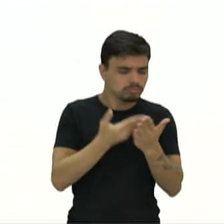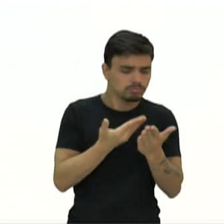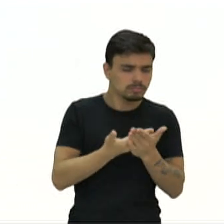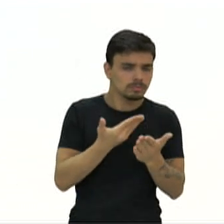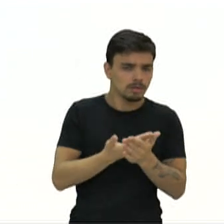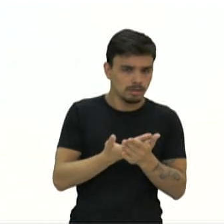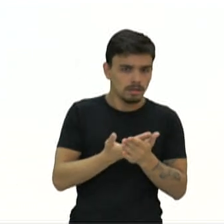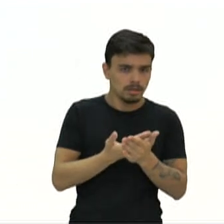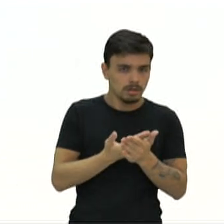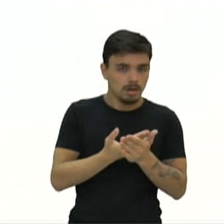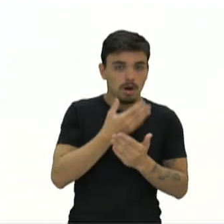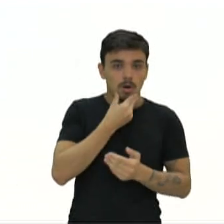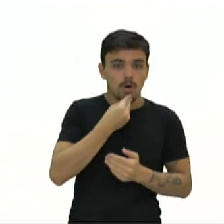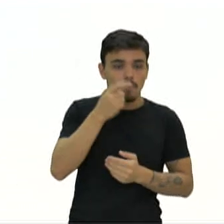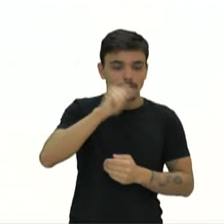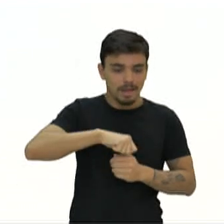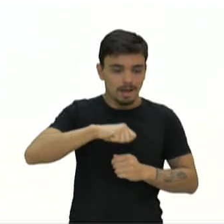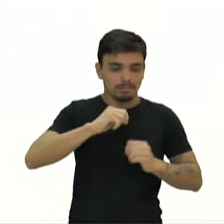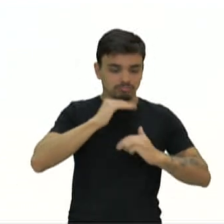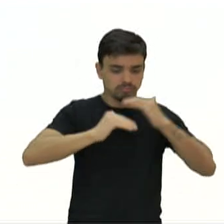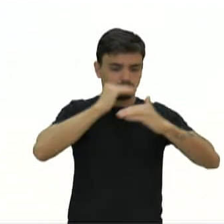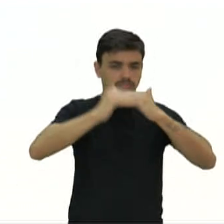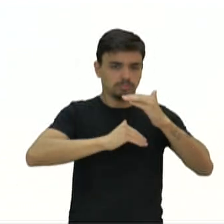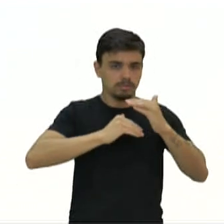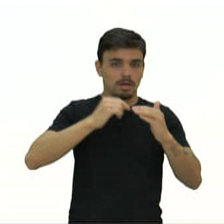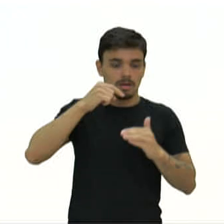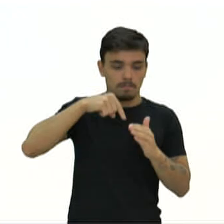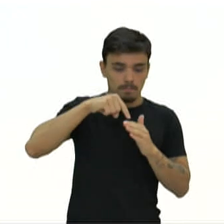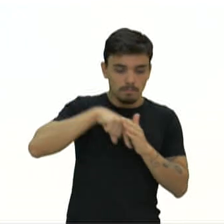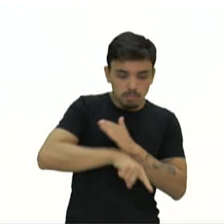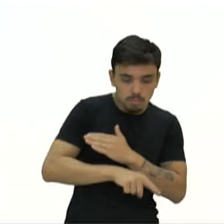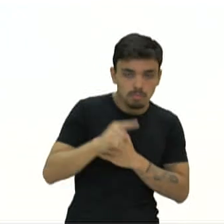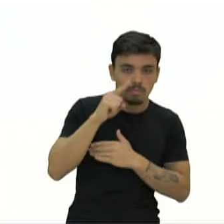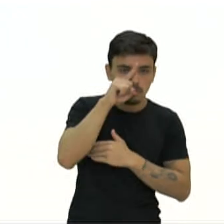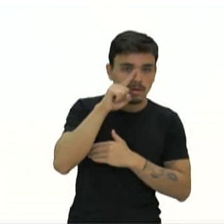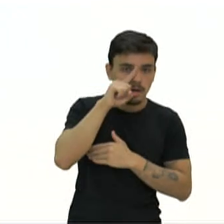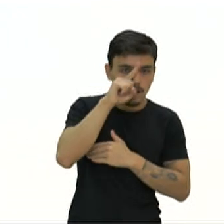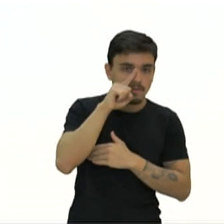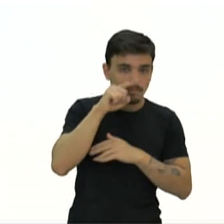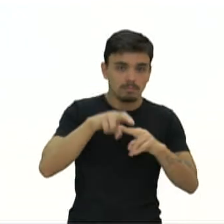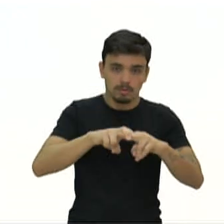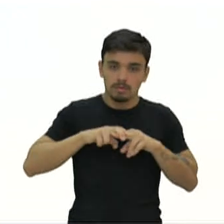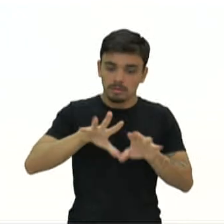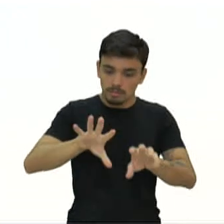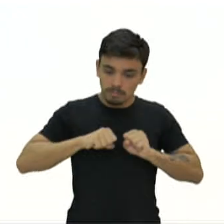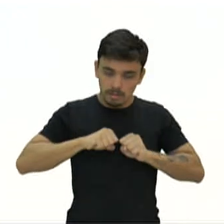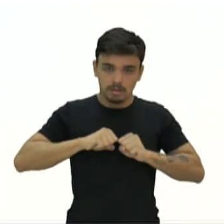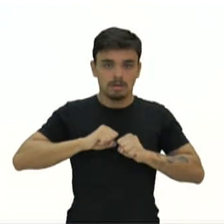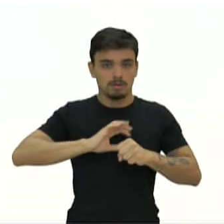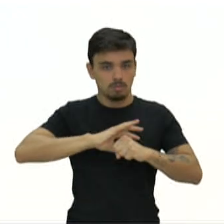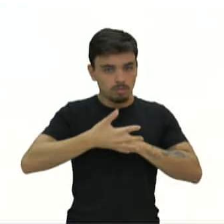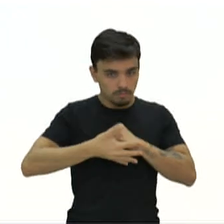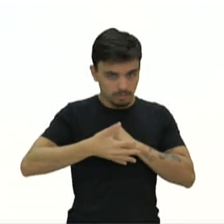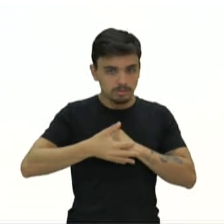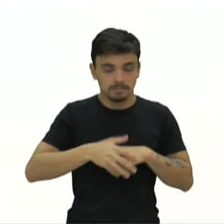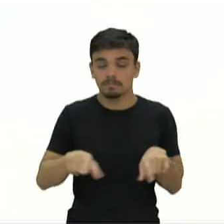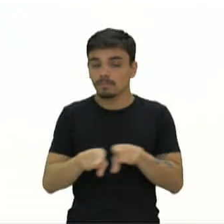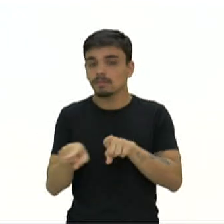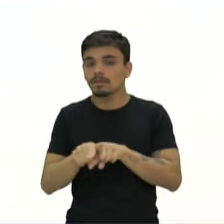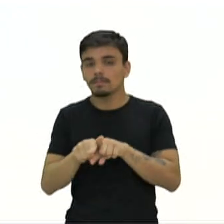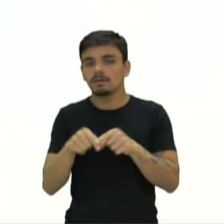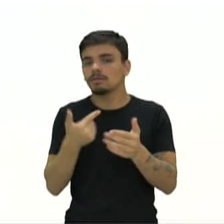mais propensos a desenvolver casos graves, inclusive com morte da Covid-19, né? E eles estudaram